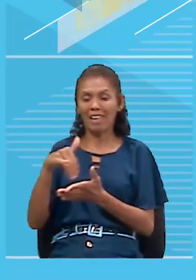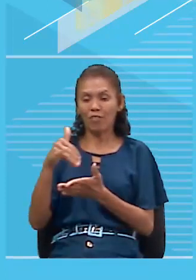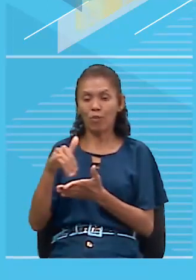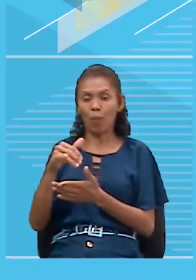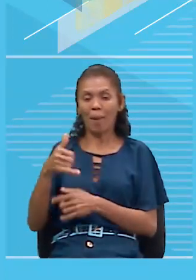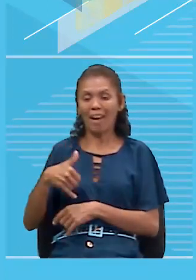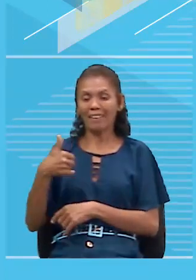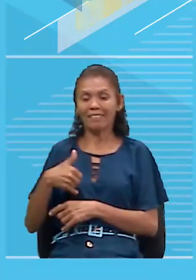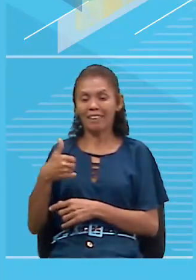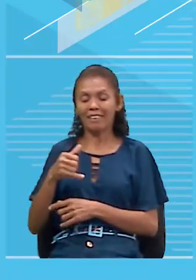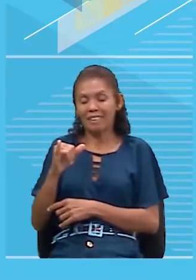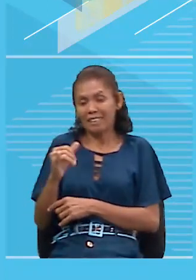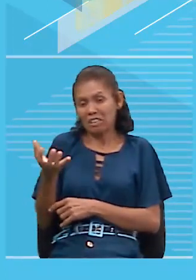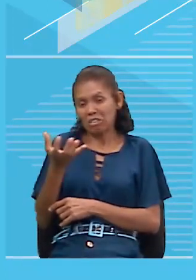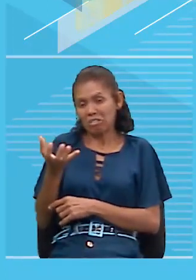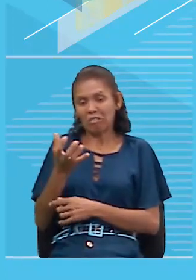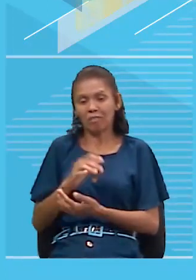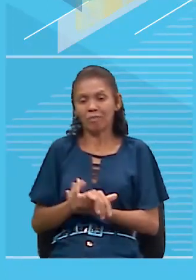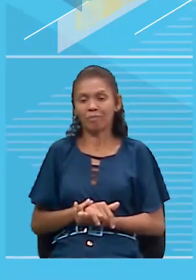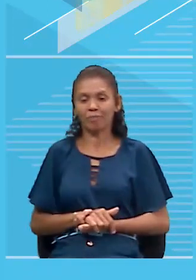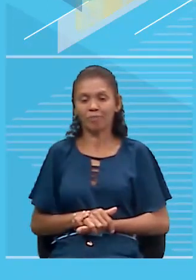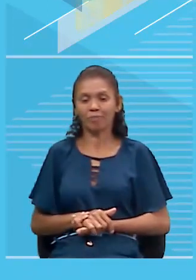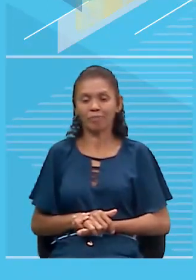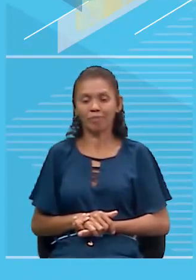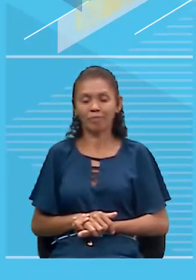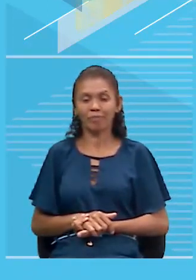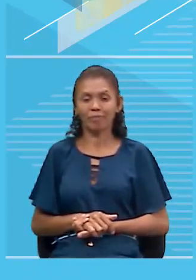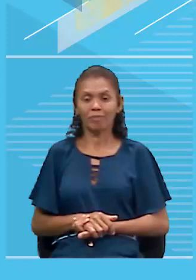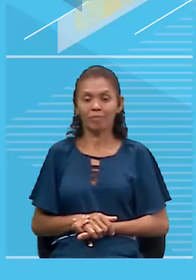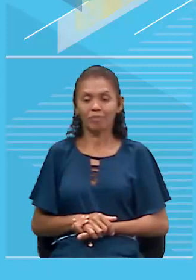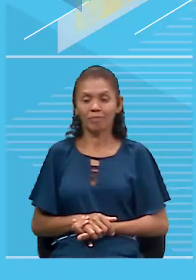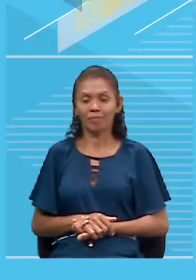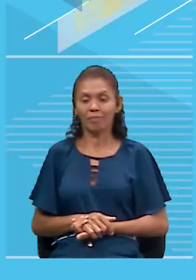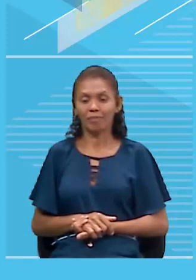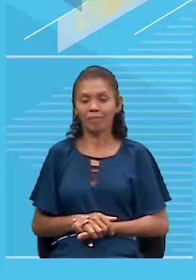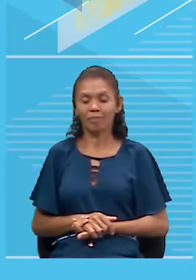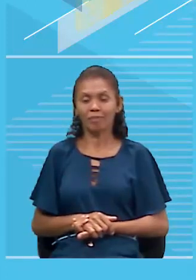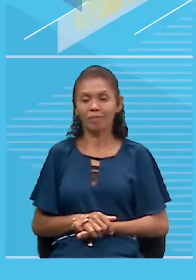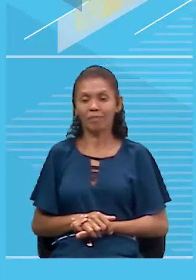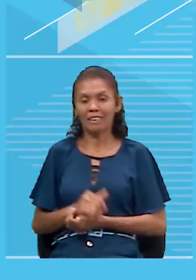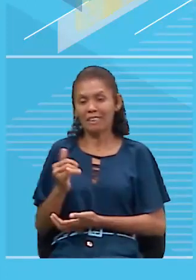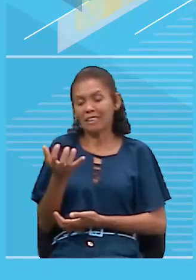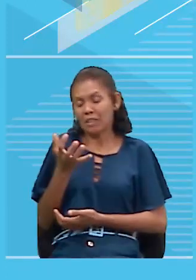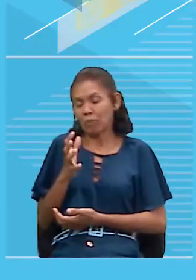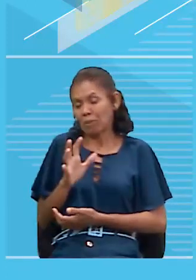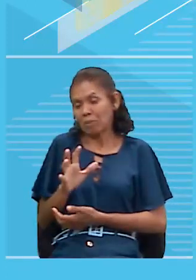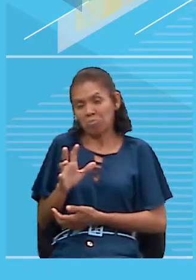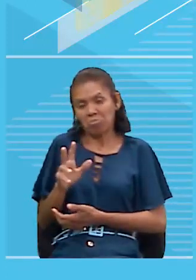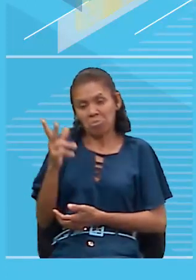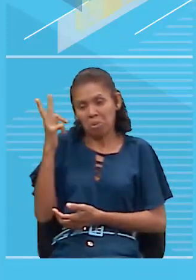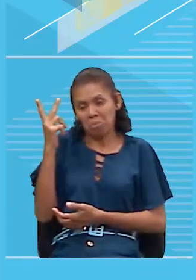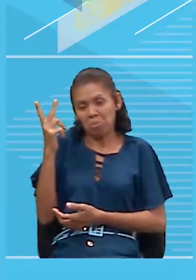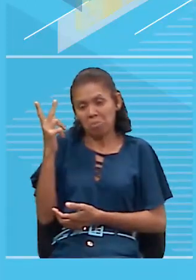aí para mim Qual a idade se não quiser citar não tem problema